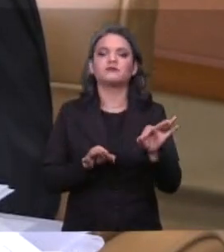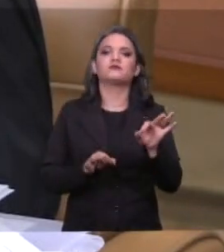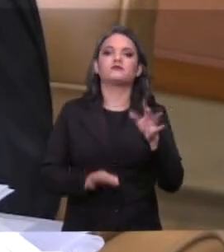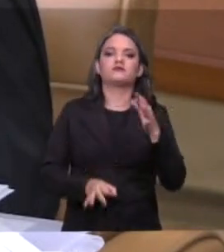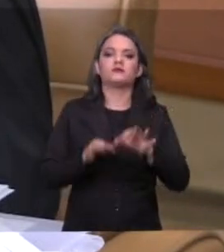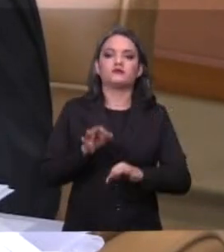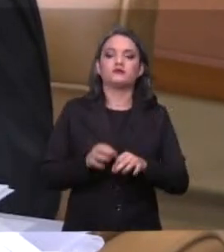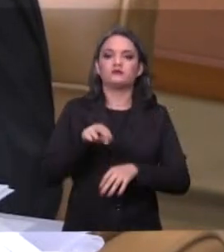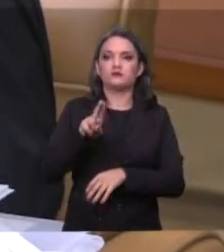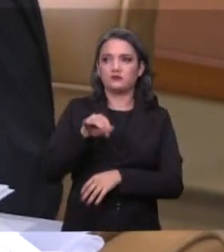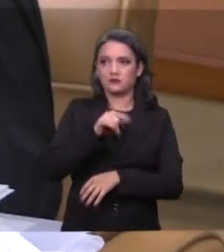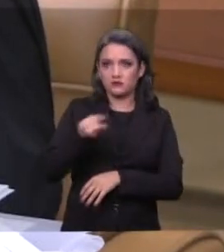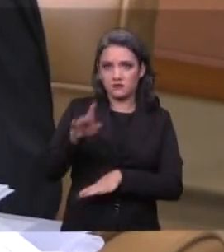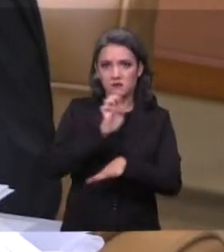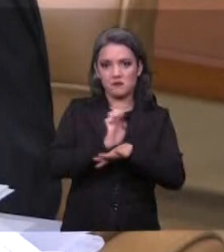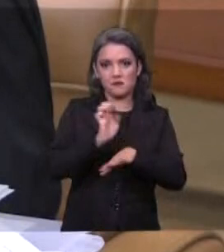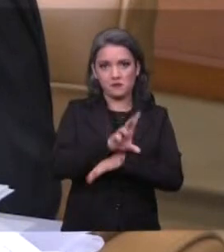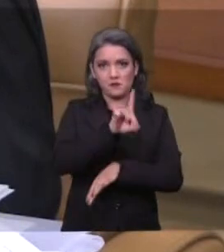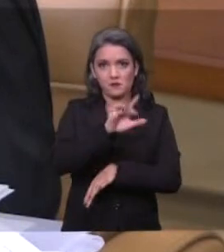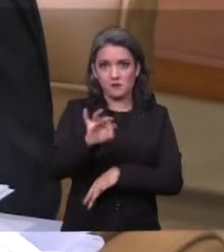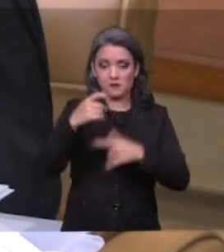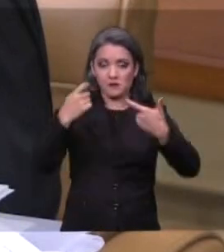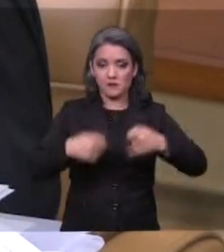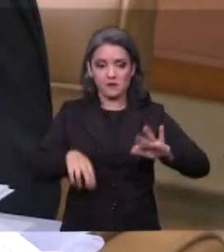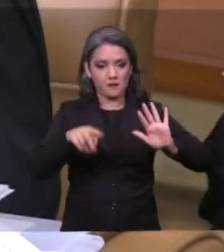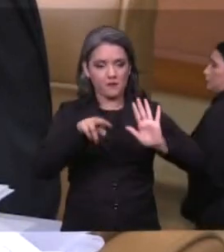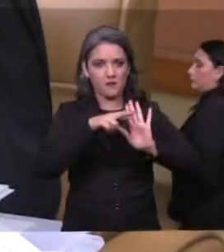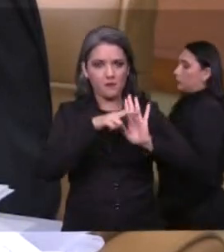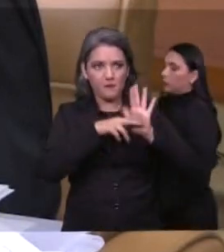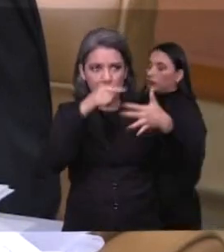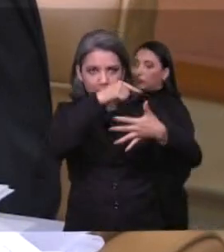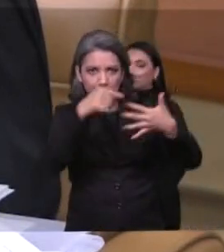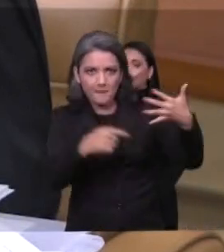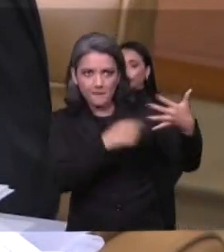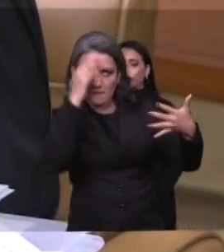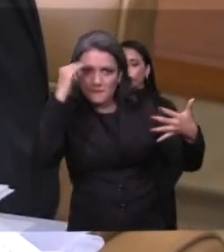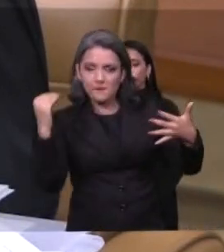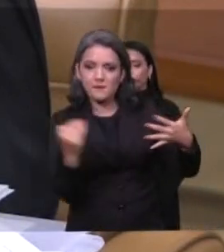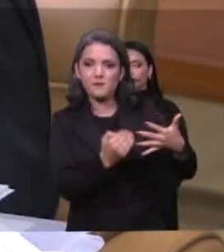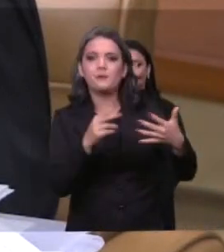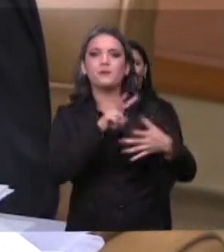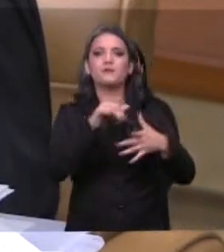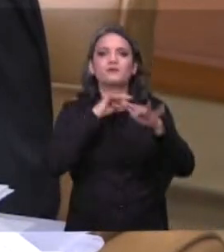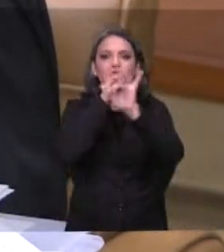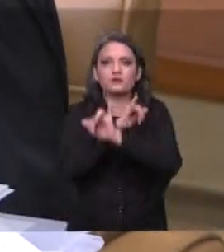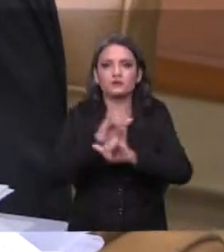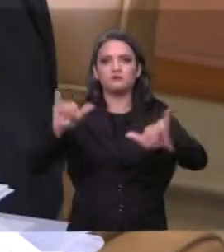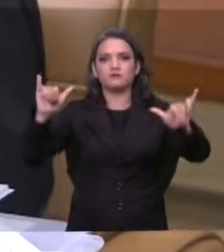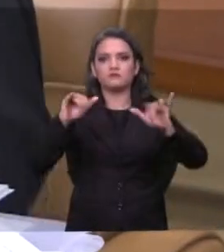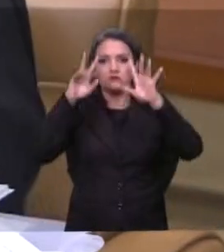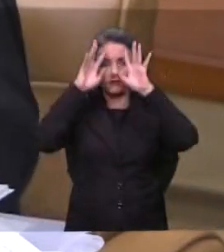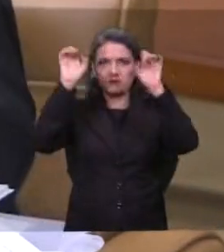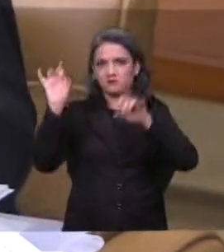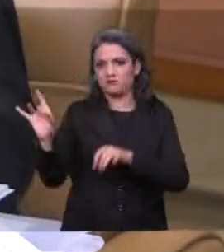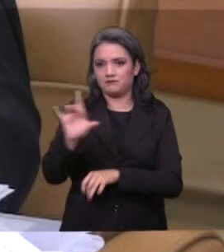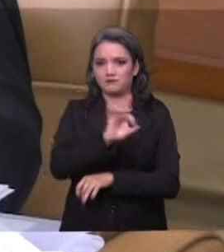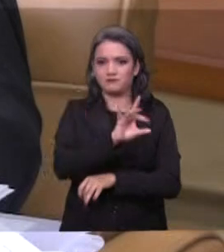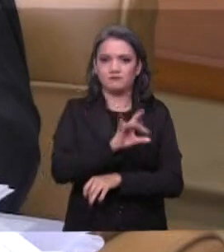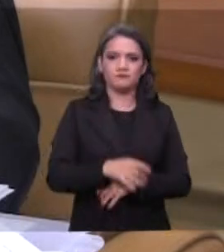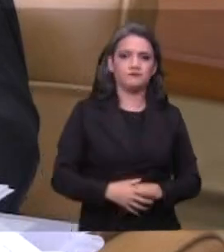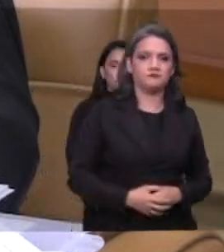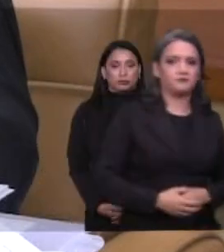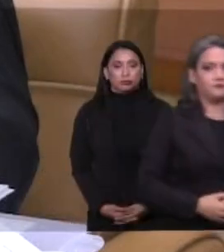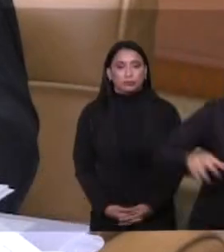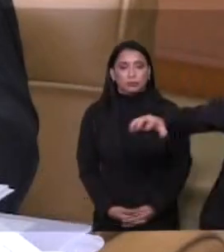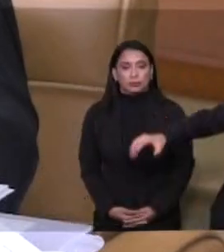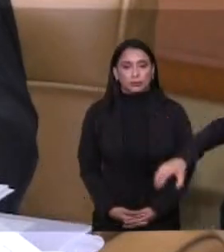Estados e do Distrito Federal, observados critérios objetivos a serem periodicamente divulgados pelo respectivo tribunal. Na verdade,